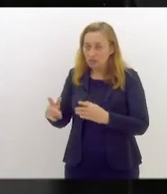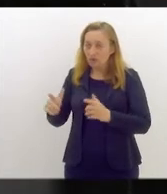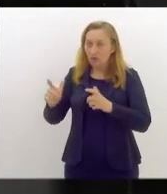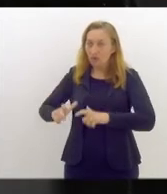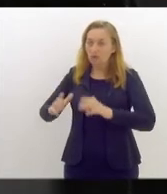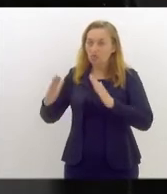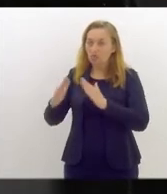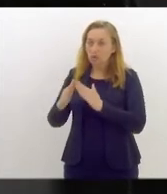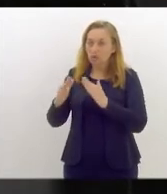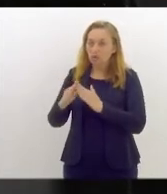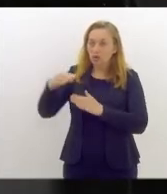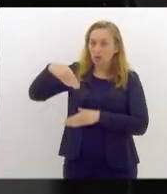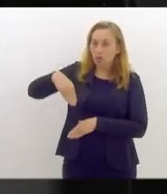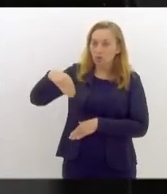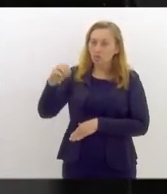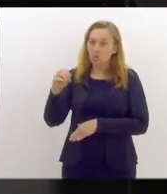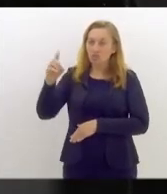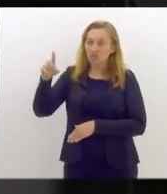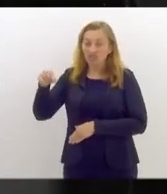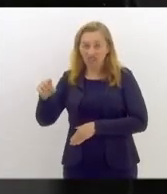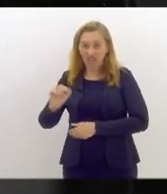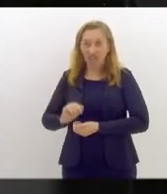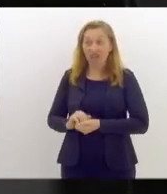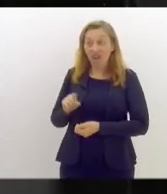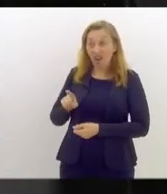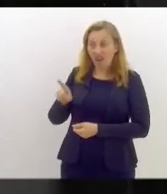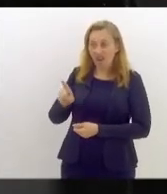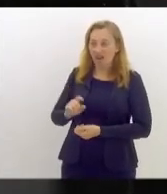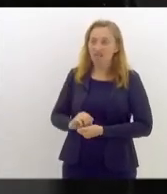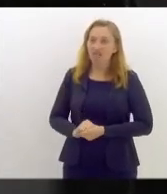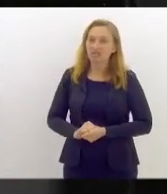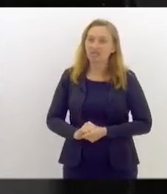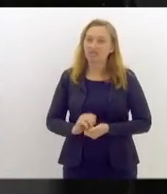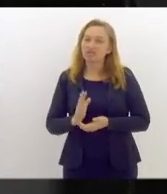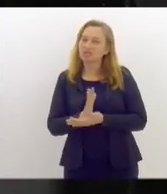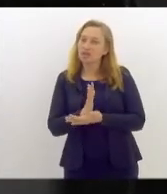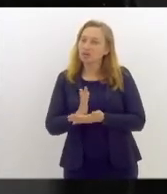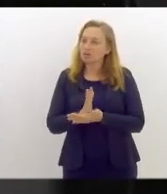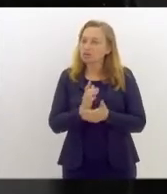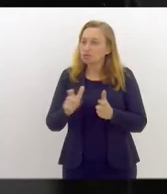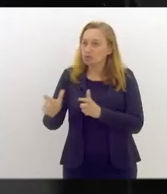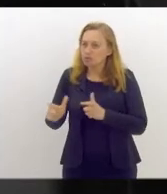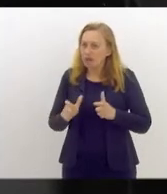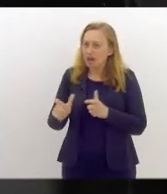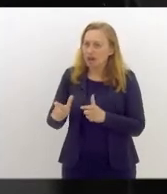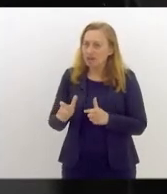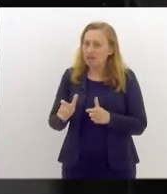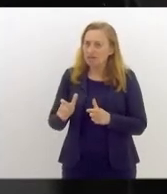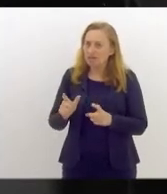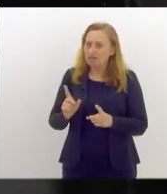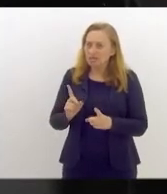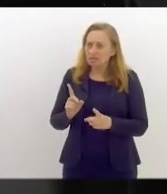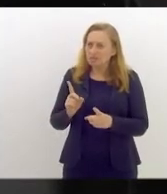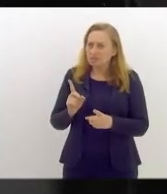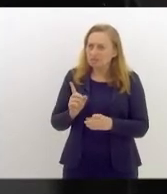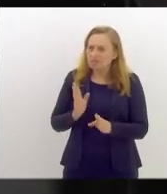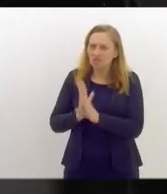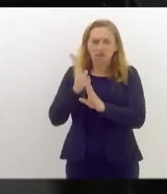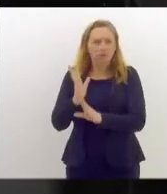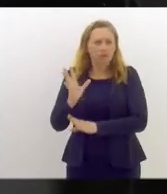Moni lá num dos cômodos de repente escuta uma voz